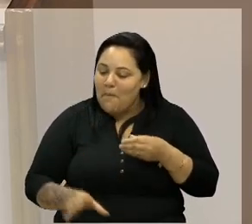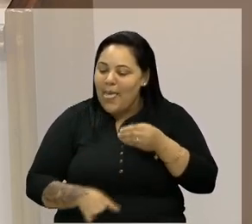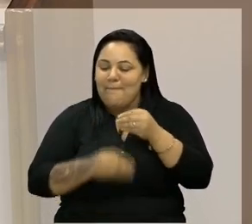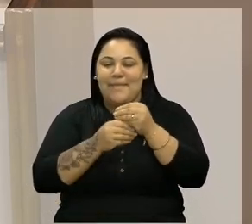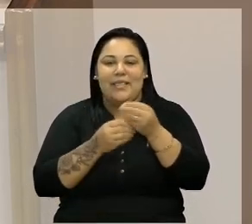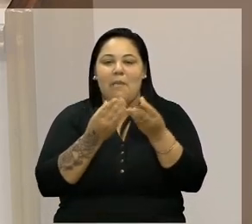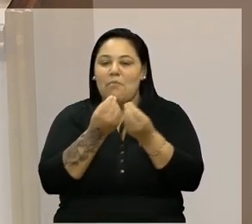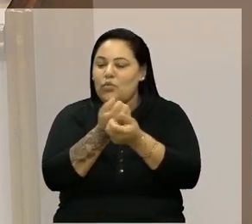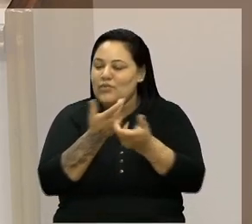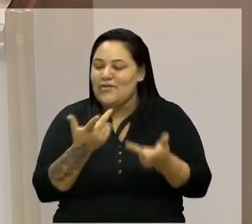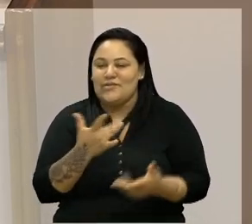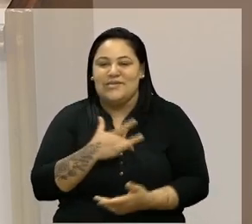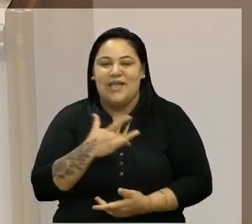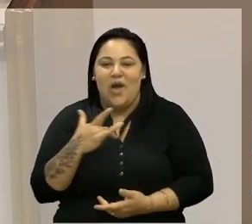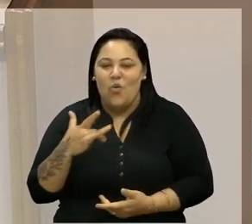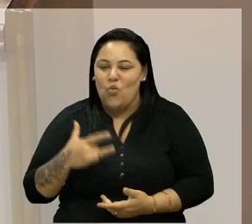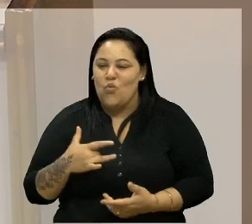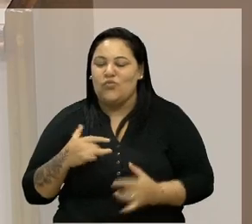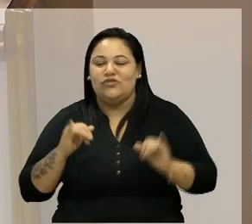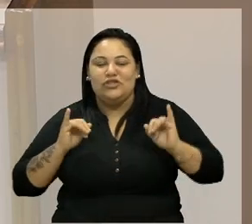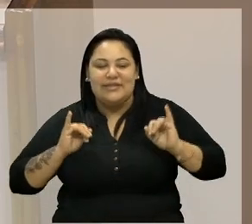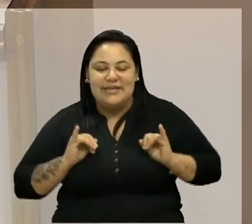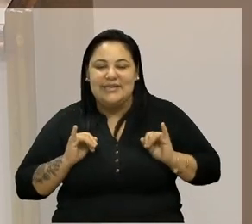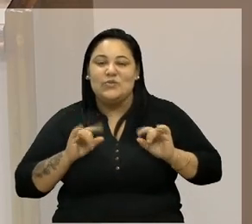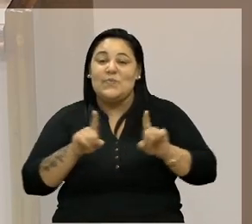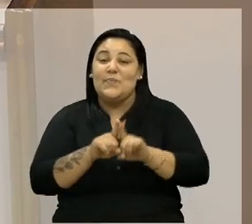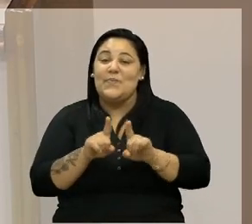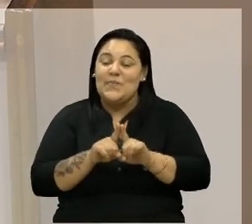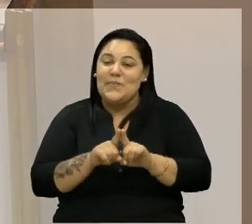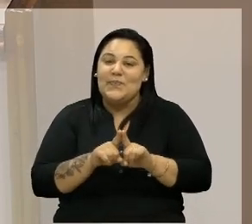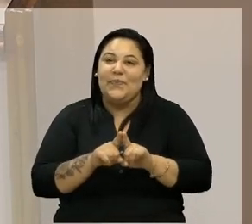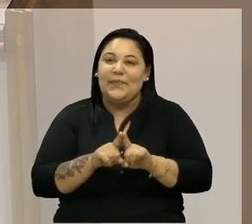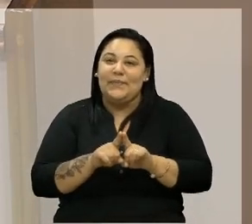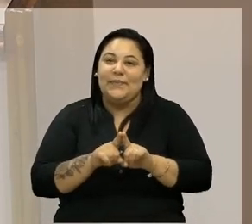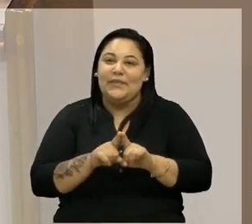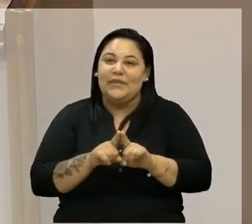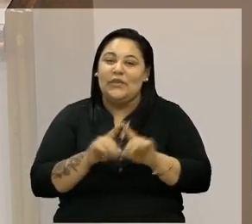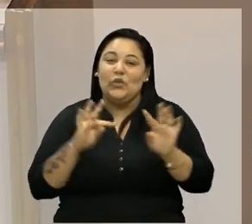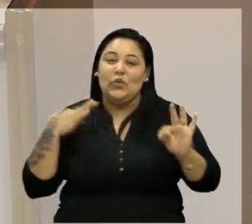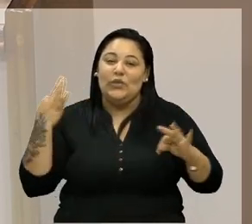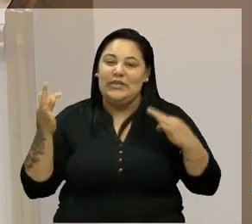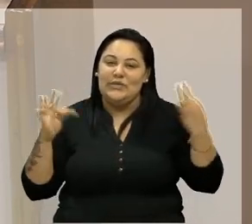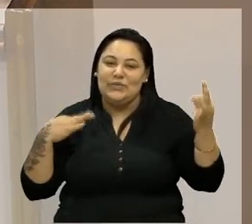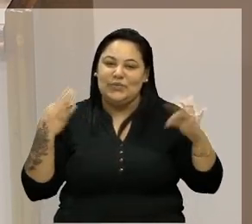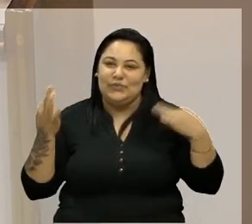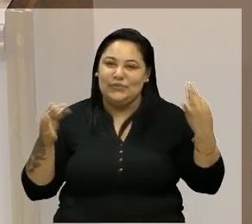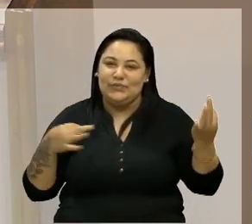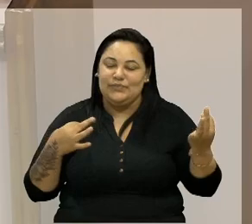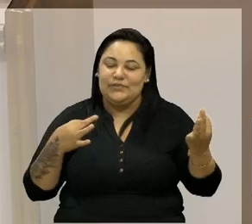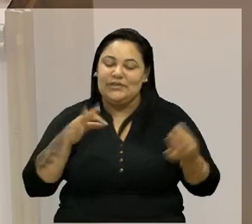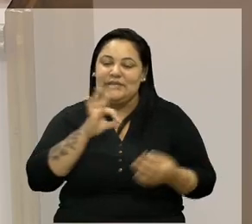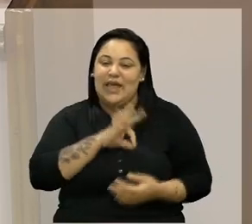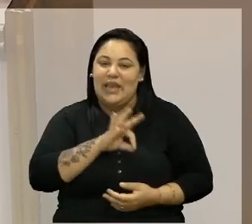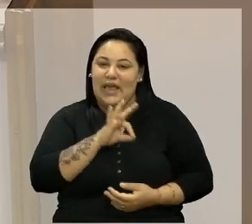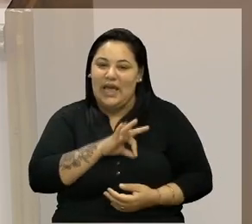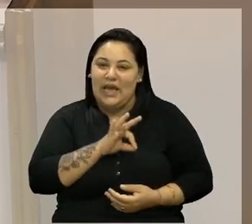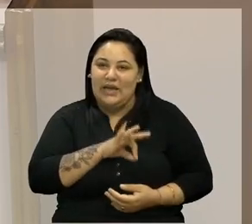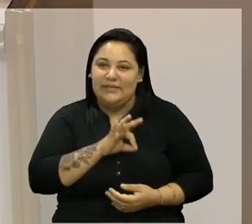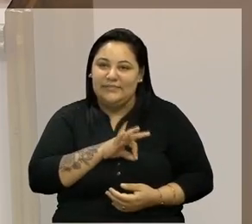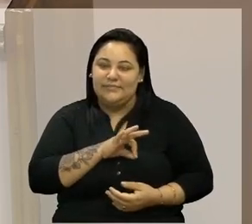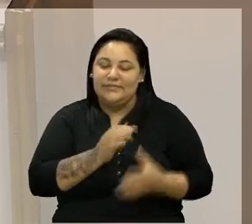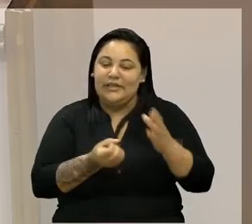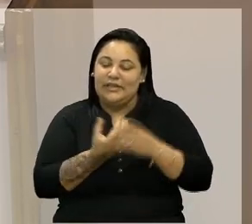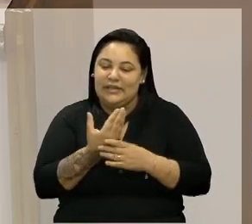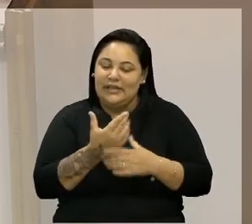de coisas saúde lazer mas também turismo renda e geração de